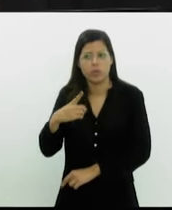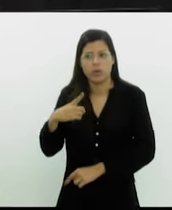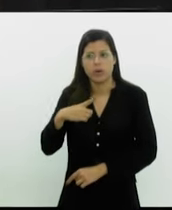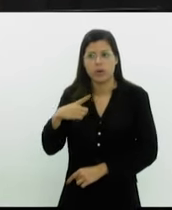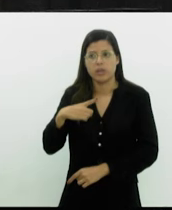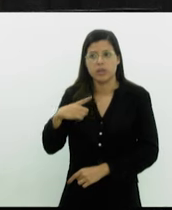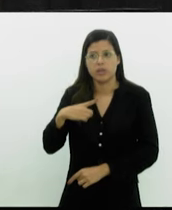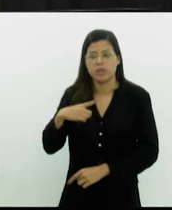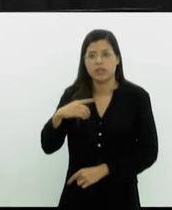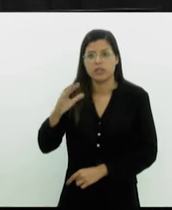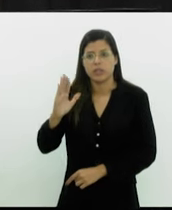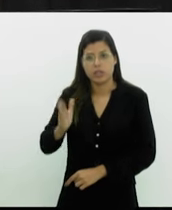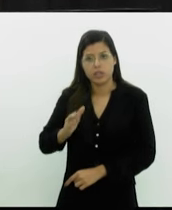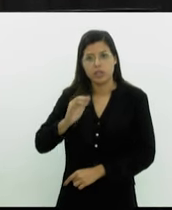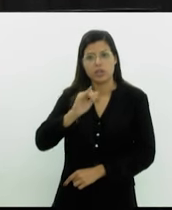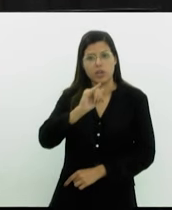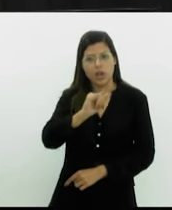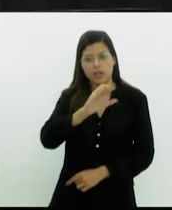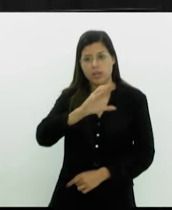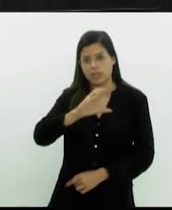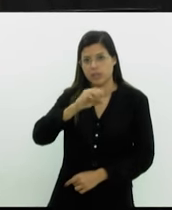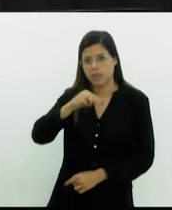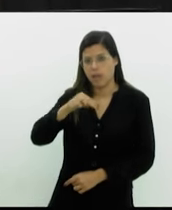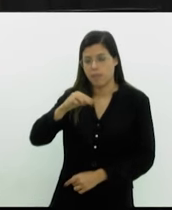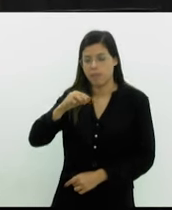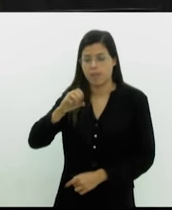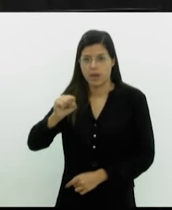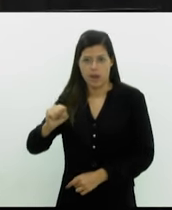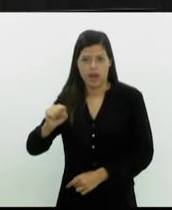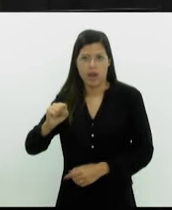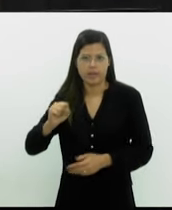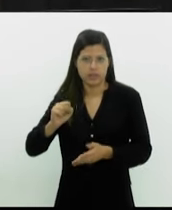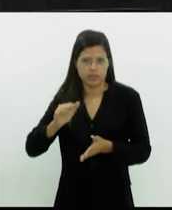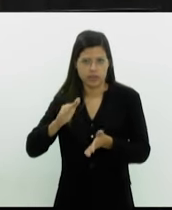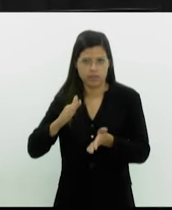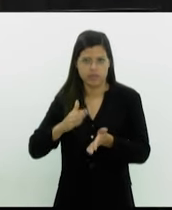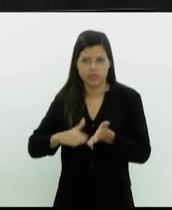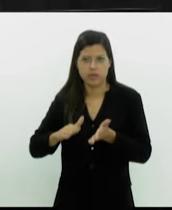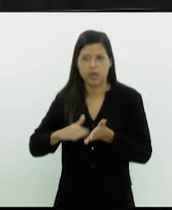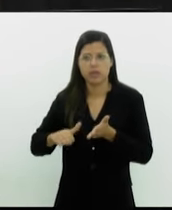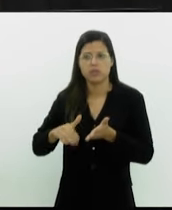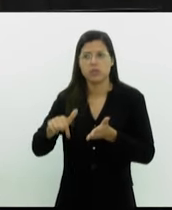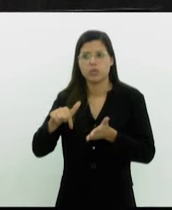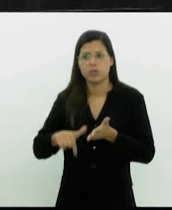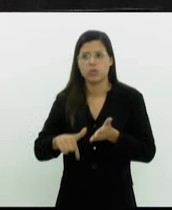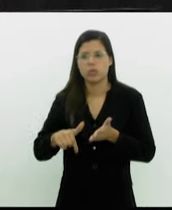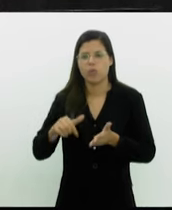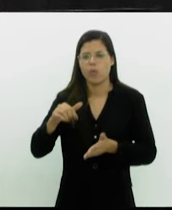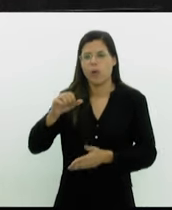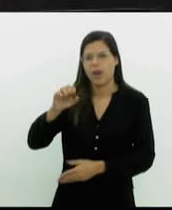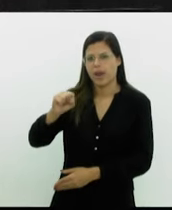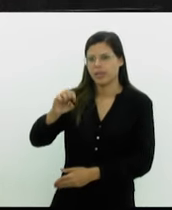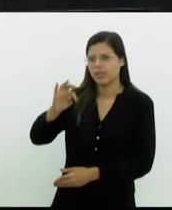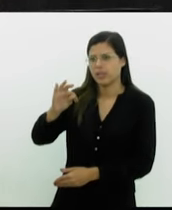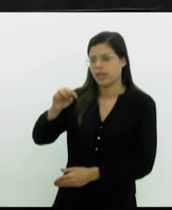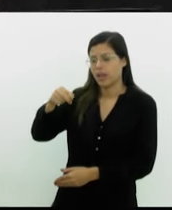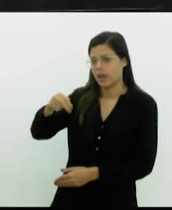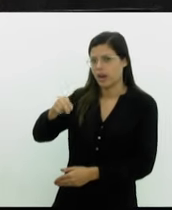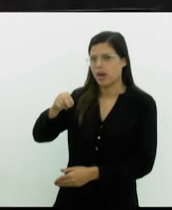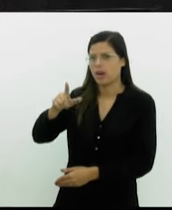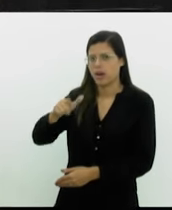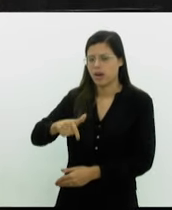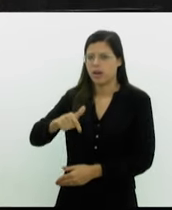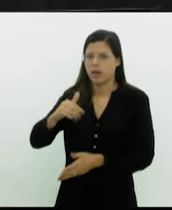suas alíquotas de ICMS, como informado pela STN, a Secretaria do